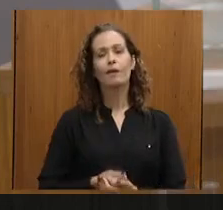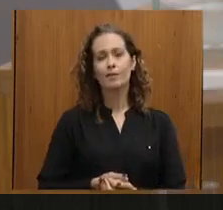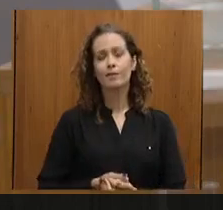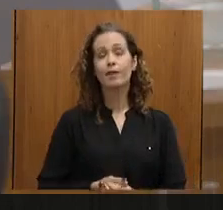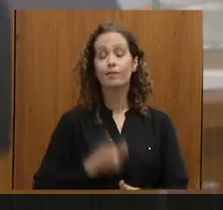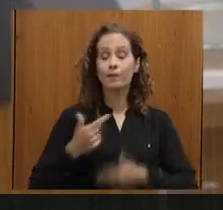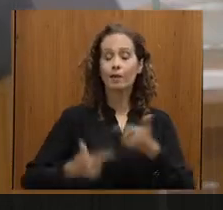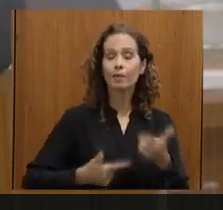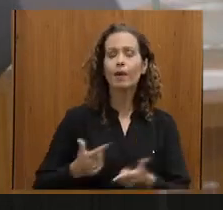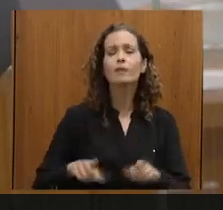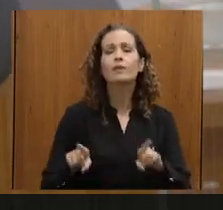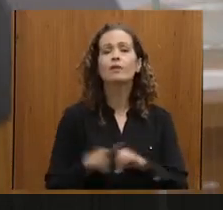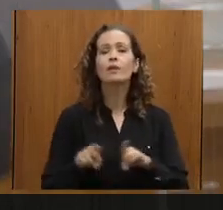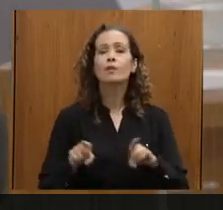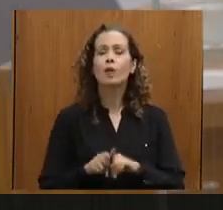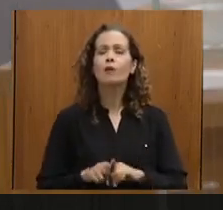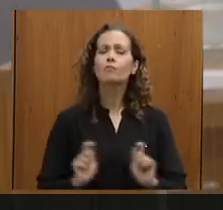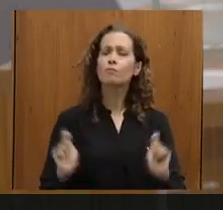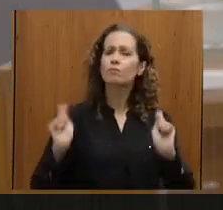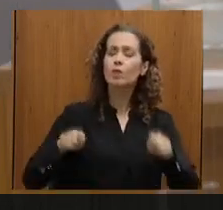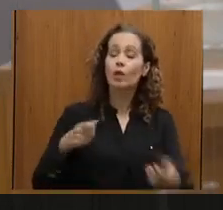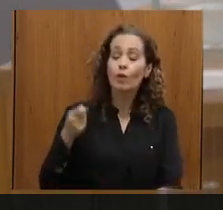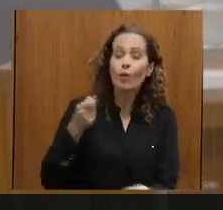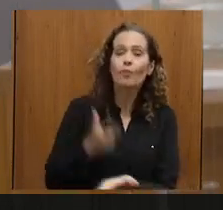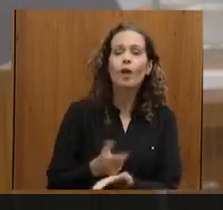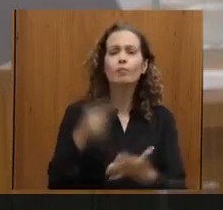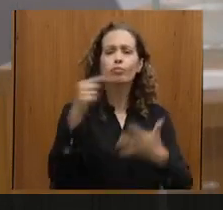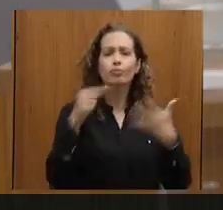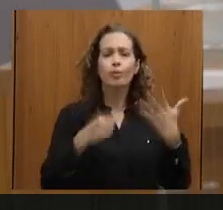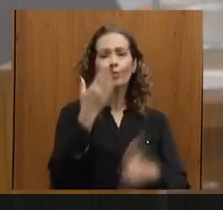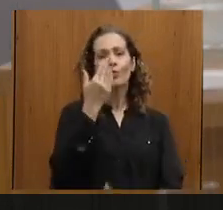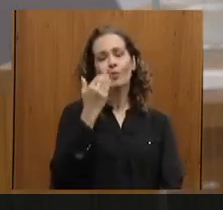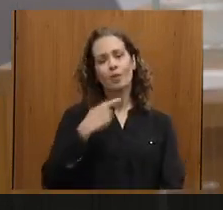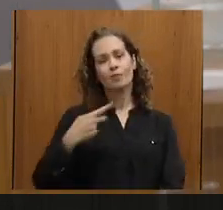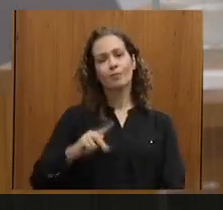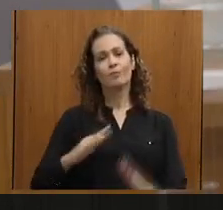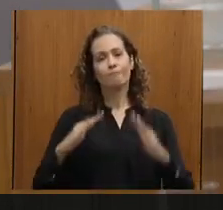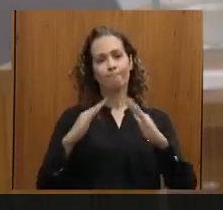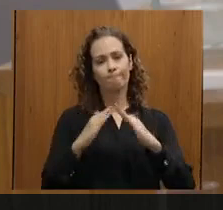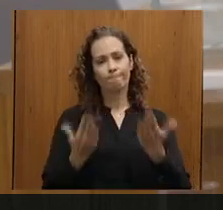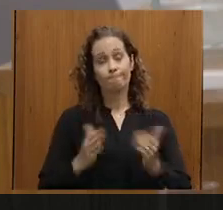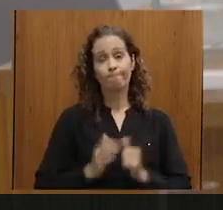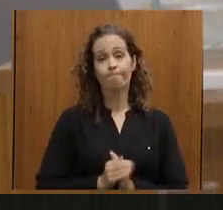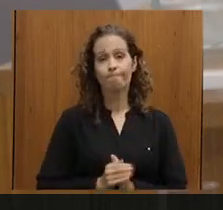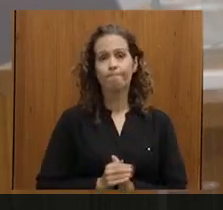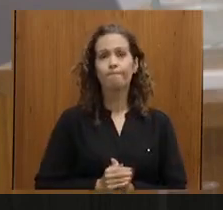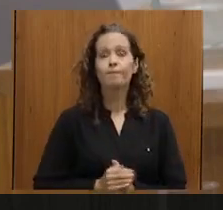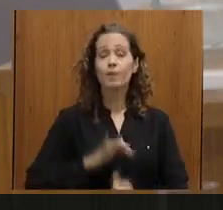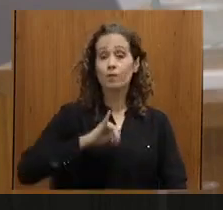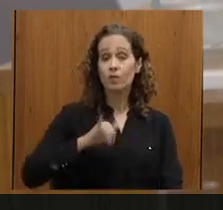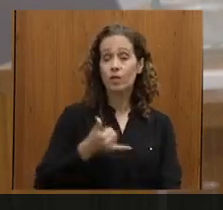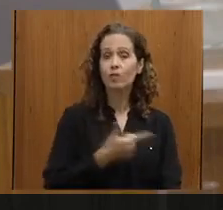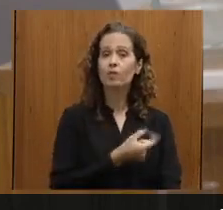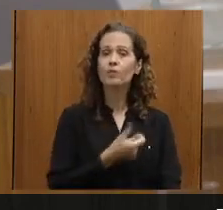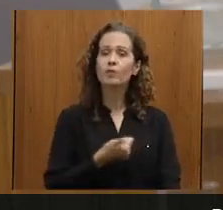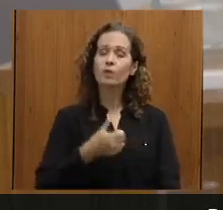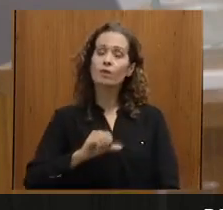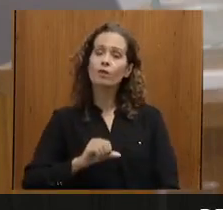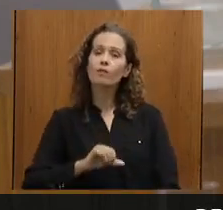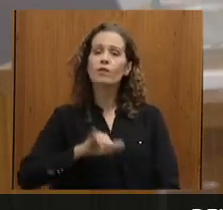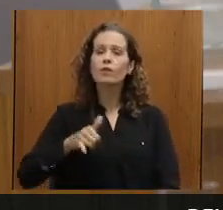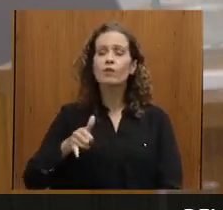sua condição de levar o seu pão para a sua casa. Portanto, entre janeiro de 2019 e novembro de